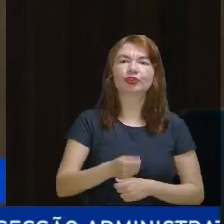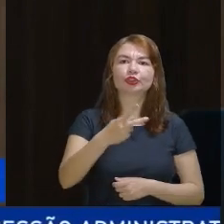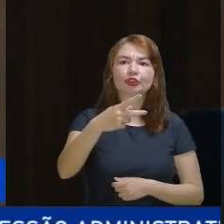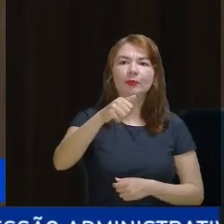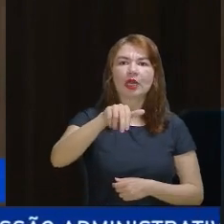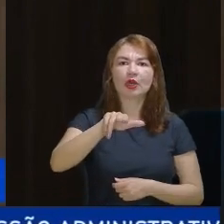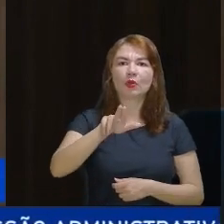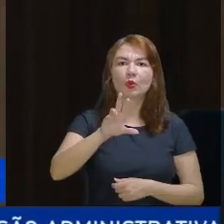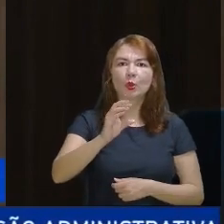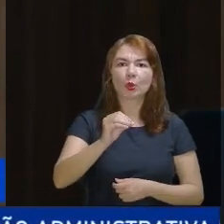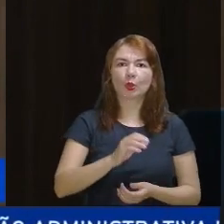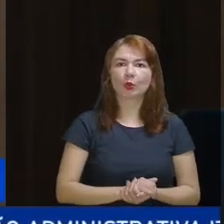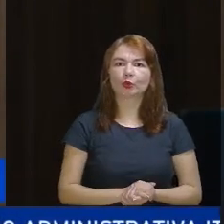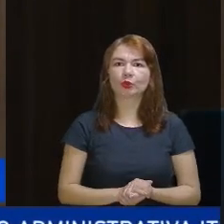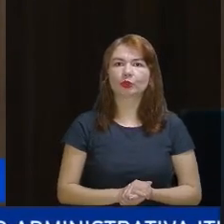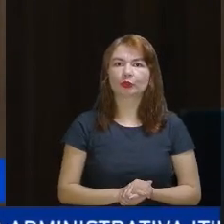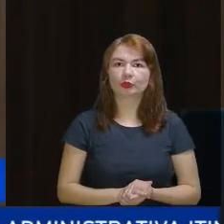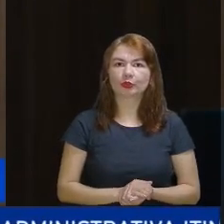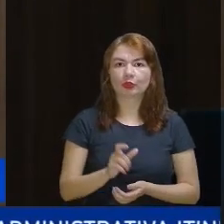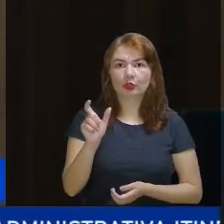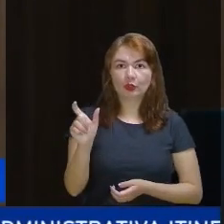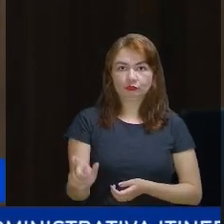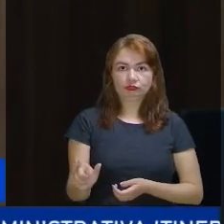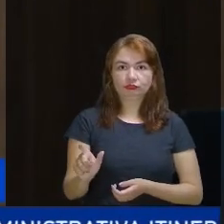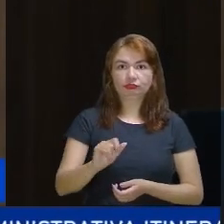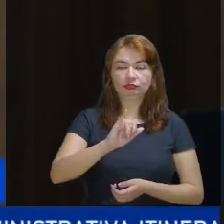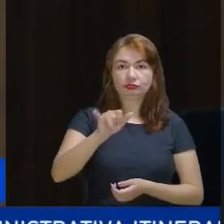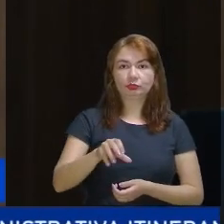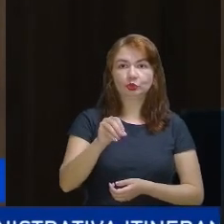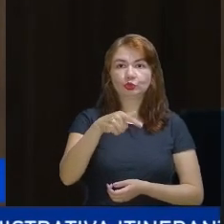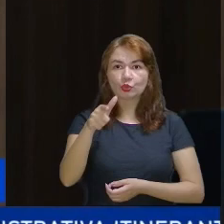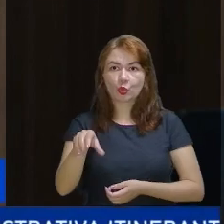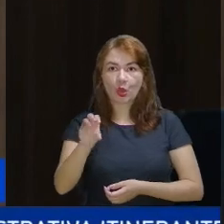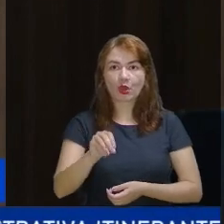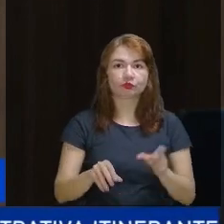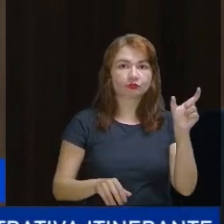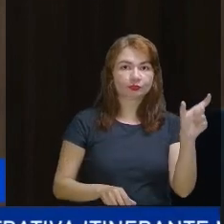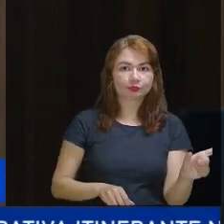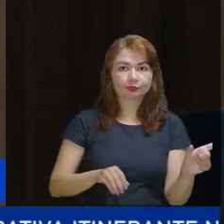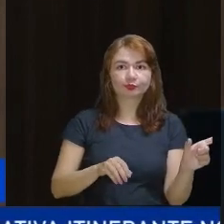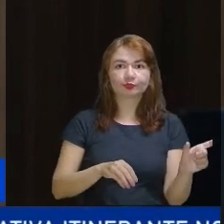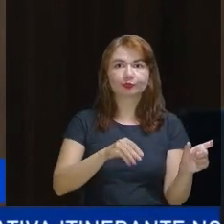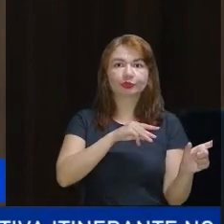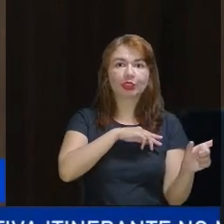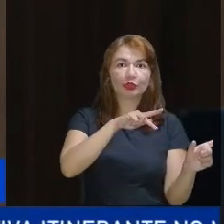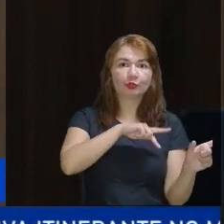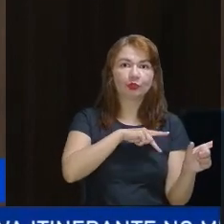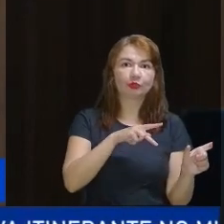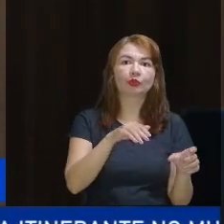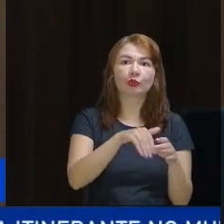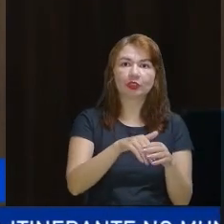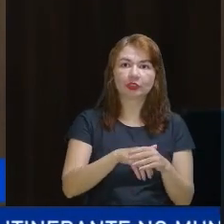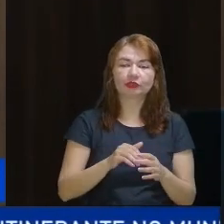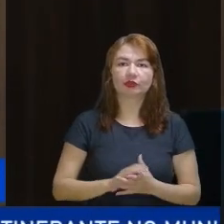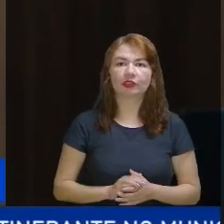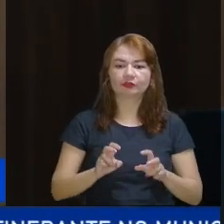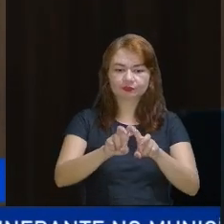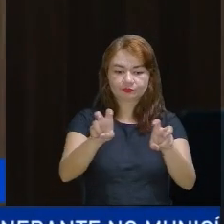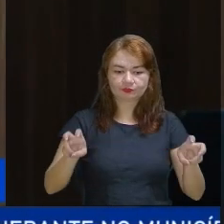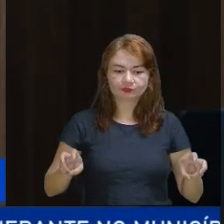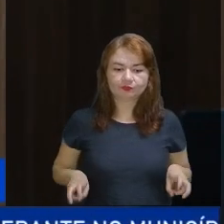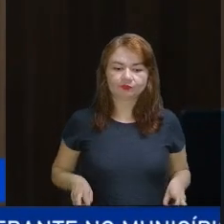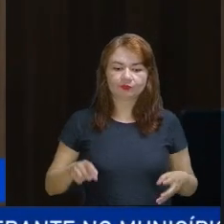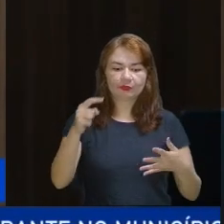João de Deus Rodrigues de Salles, embargado o Ministério Público Eleitoral, Atuarão como vogais, neste caso, os juízes Normand de